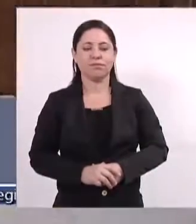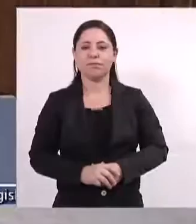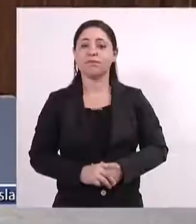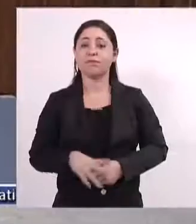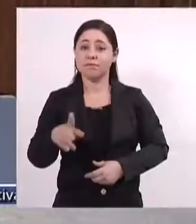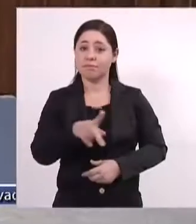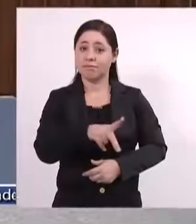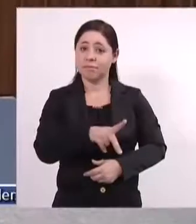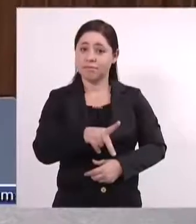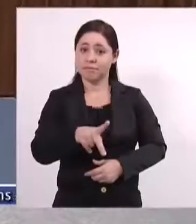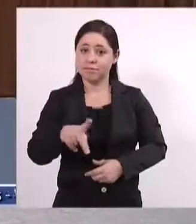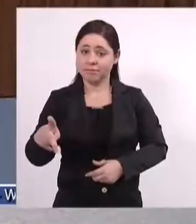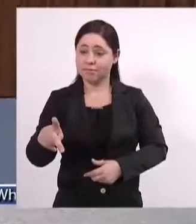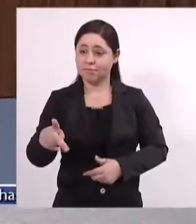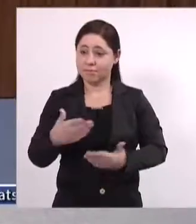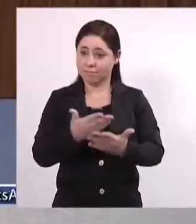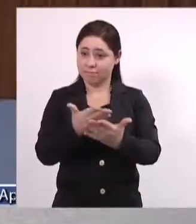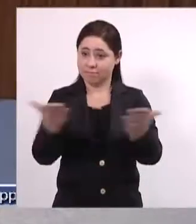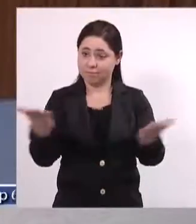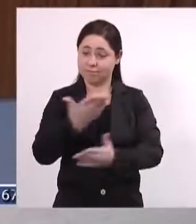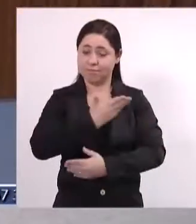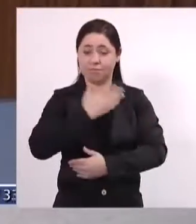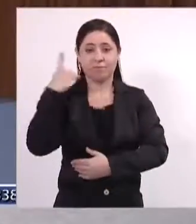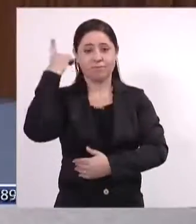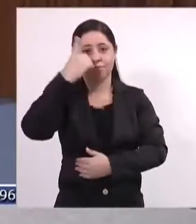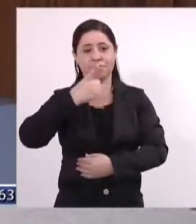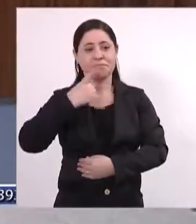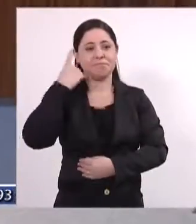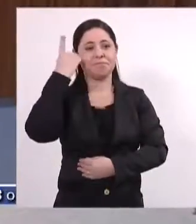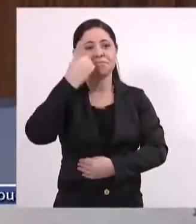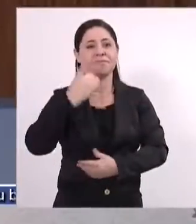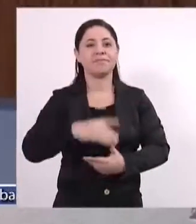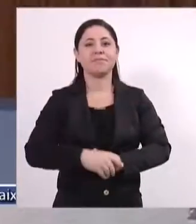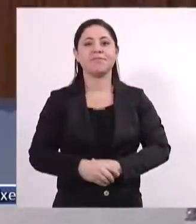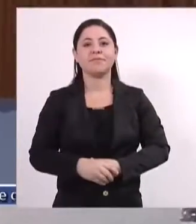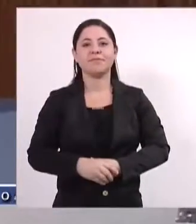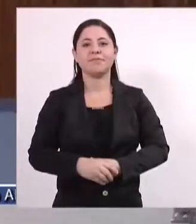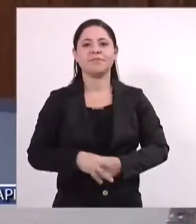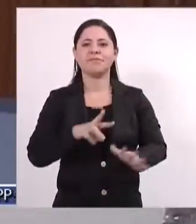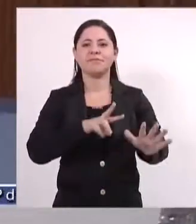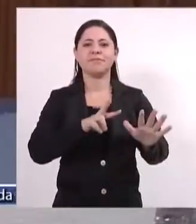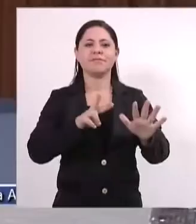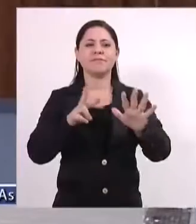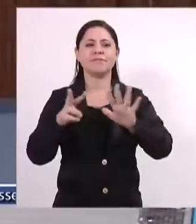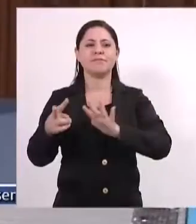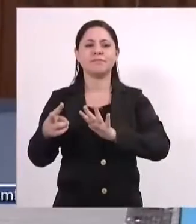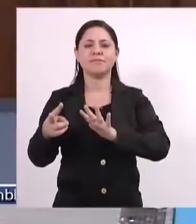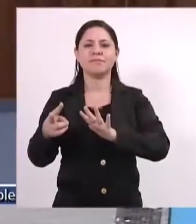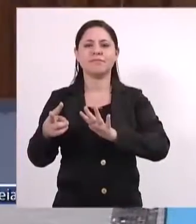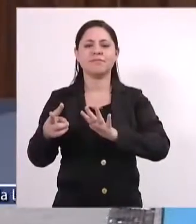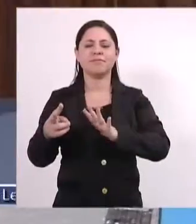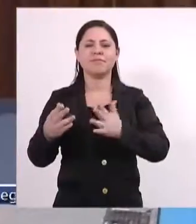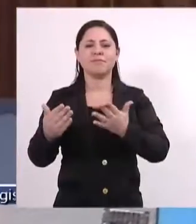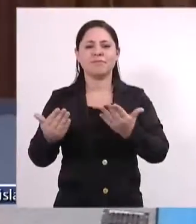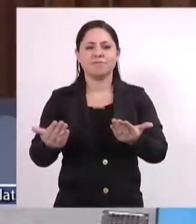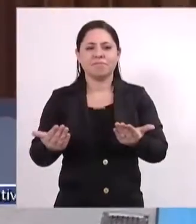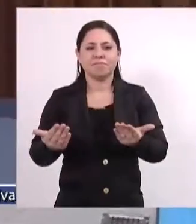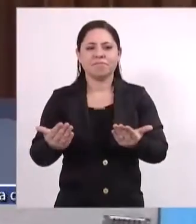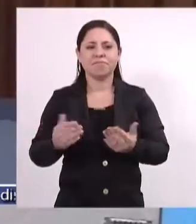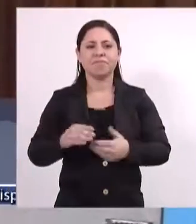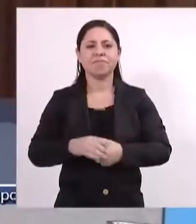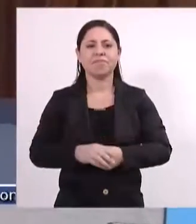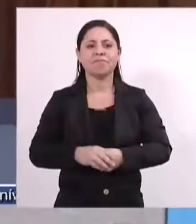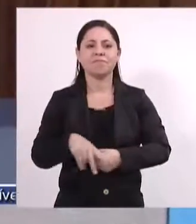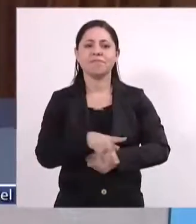Senhor presidente, nobres colegas deputados, essa semana